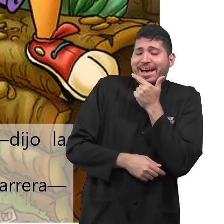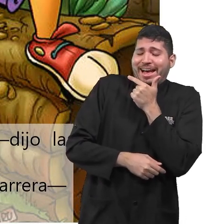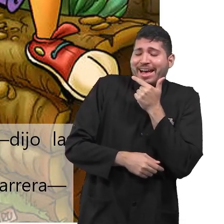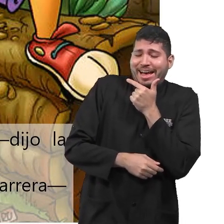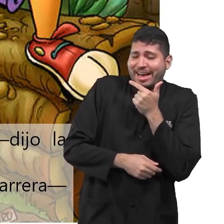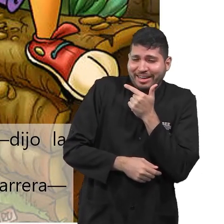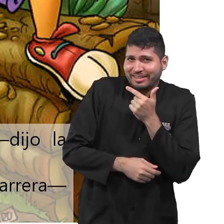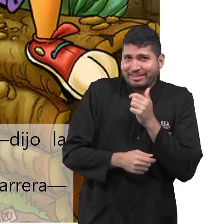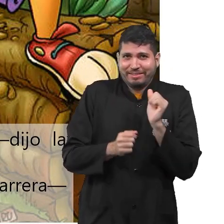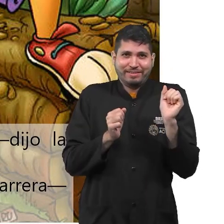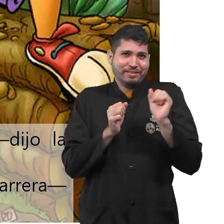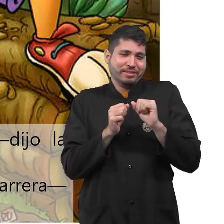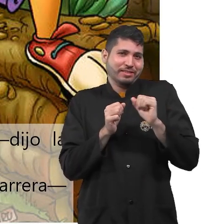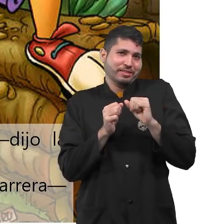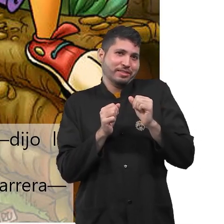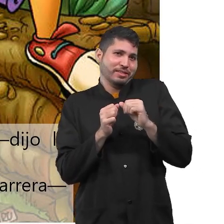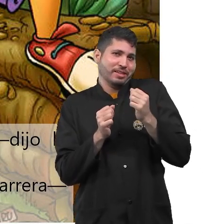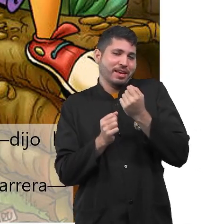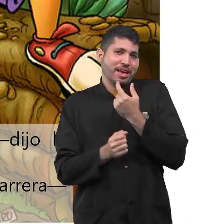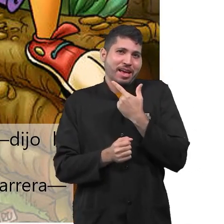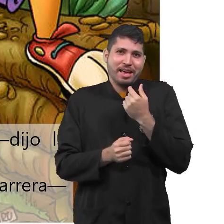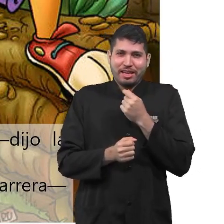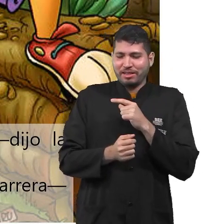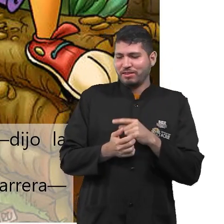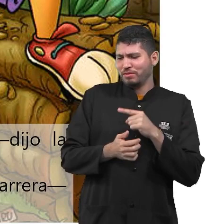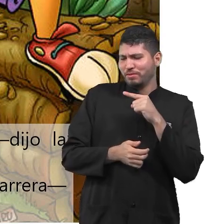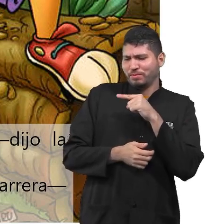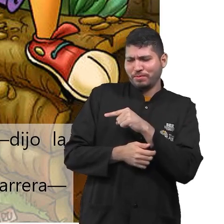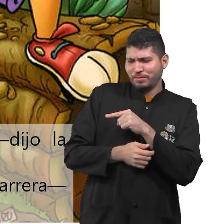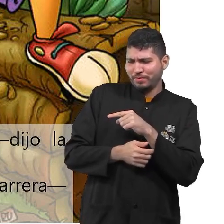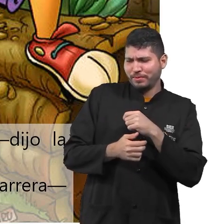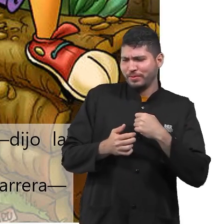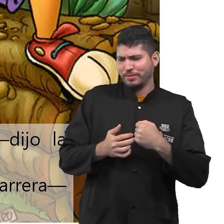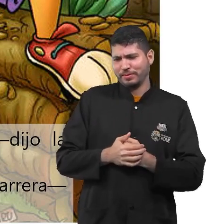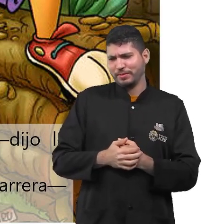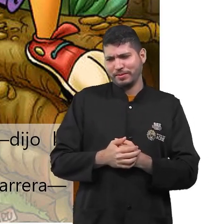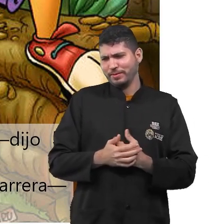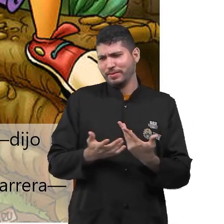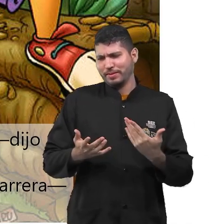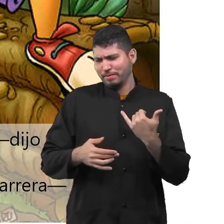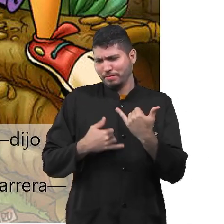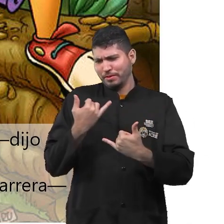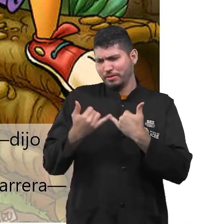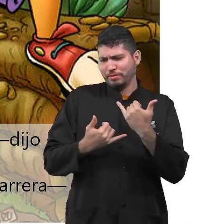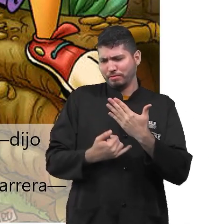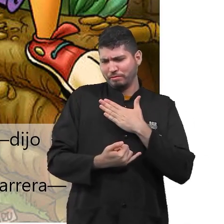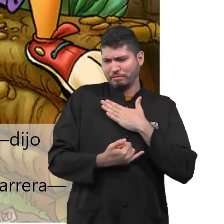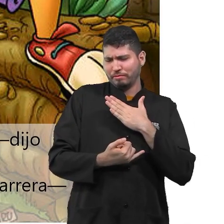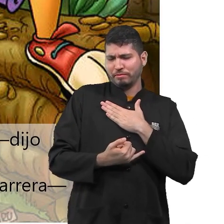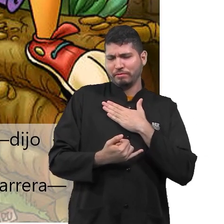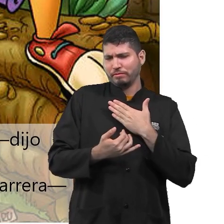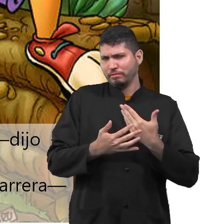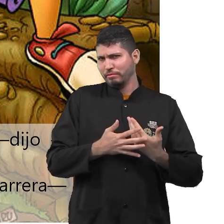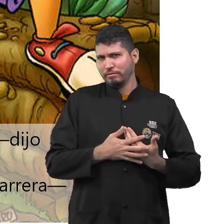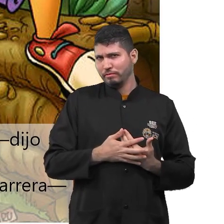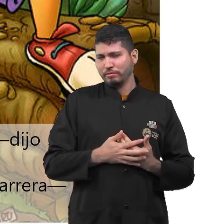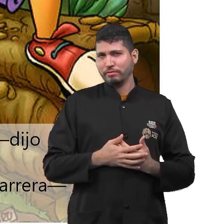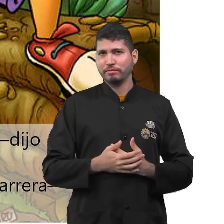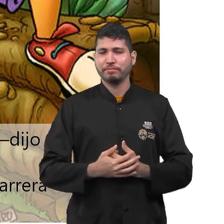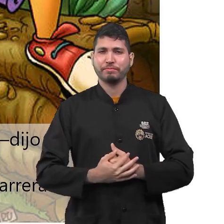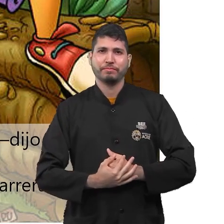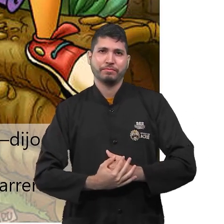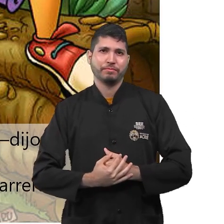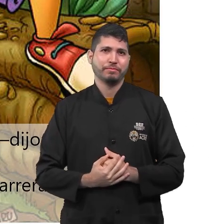fez piada ali, que chistosa que era, tortuga, deve ver bromeando, ou seja, tá fazendo brincadeira comigo, tá de sarro com a minha